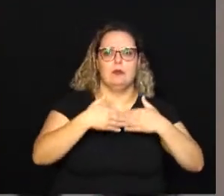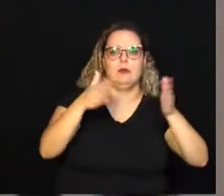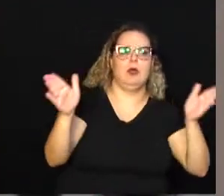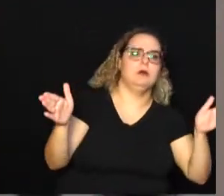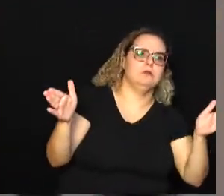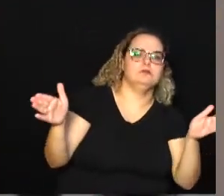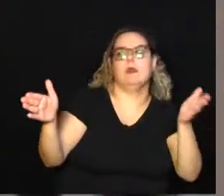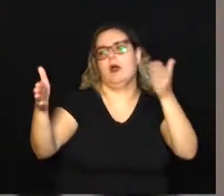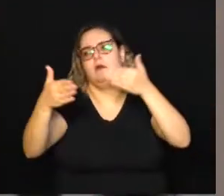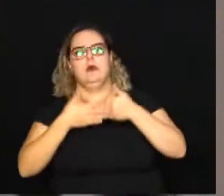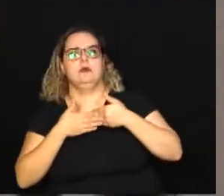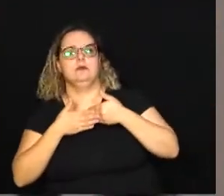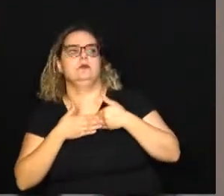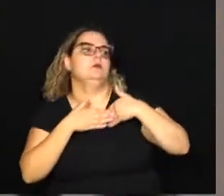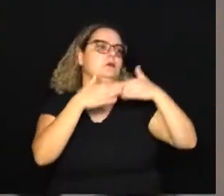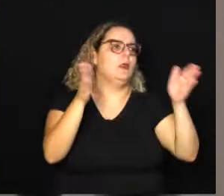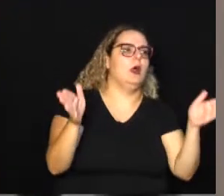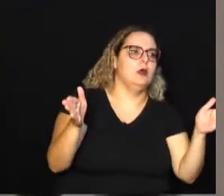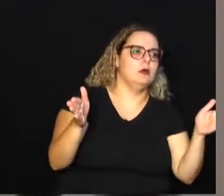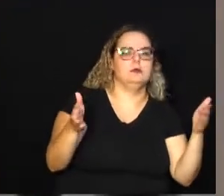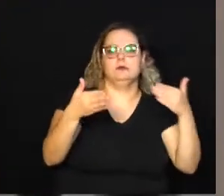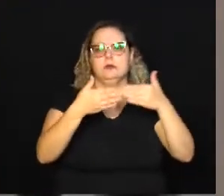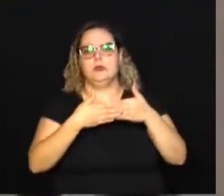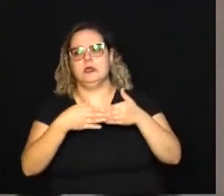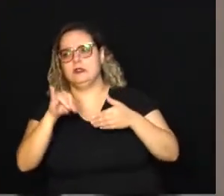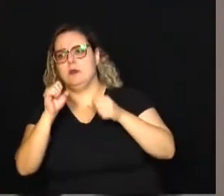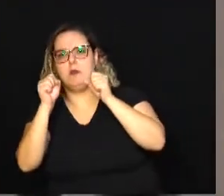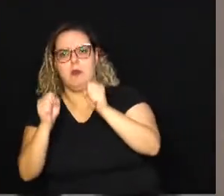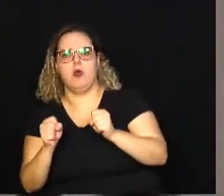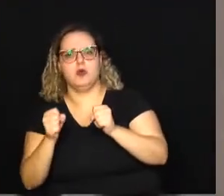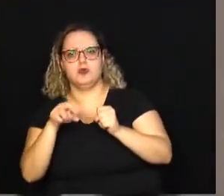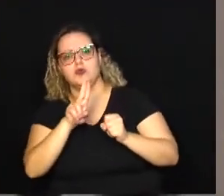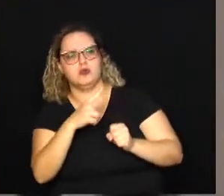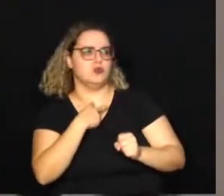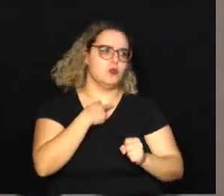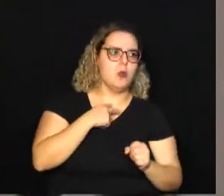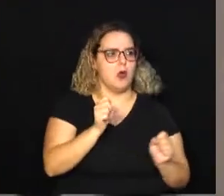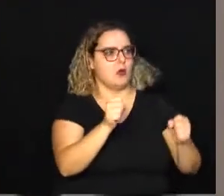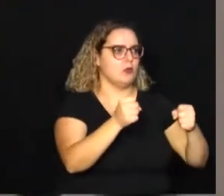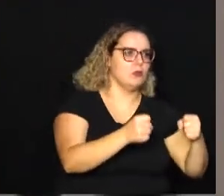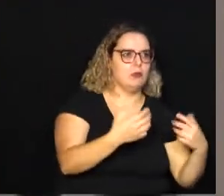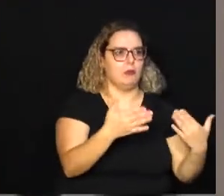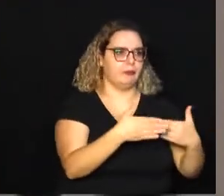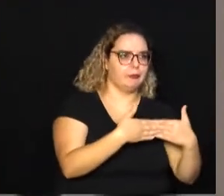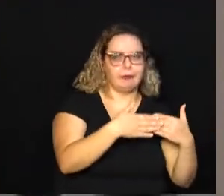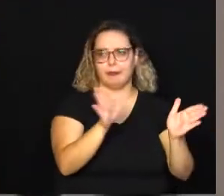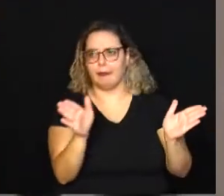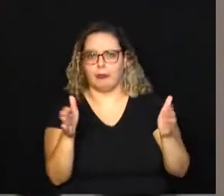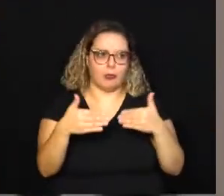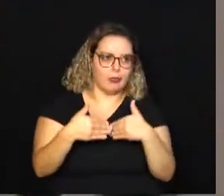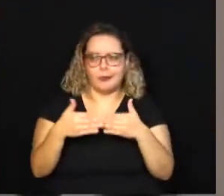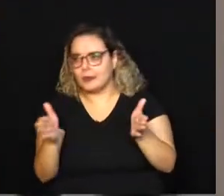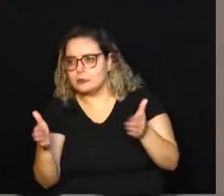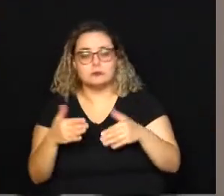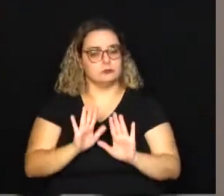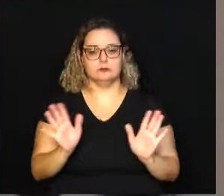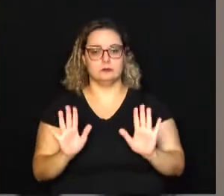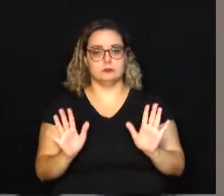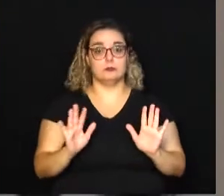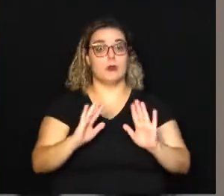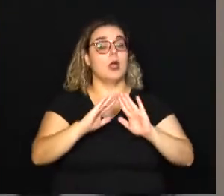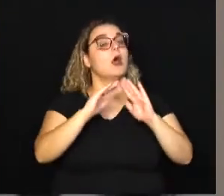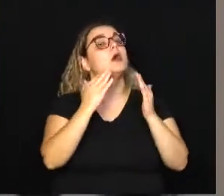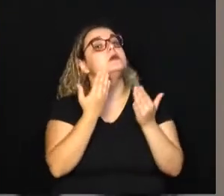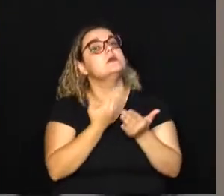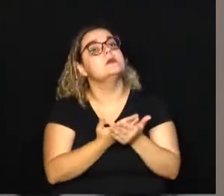quando se pode, se não pode trabalhar, se está na fase de poder funcionar ou não. A escola, não